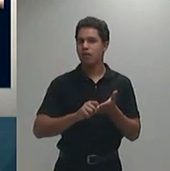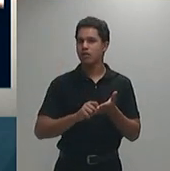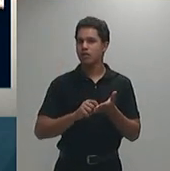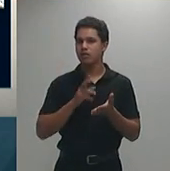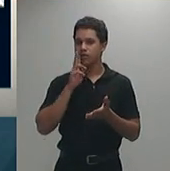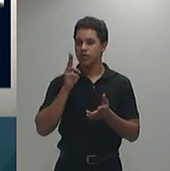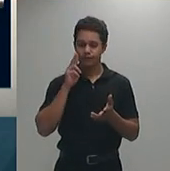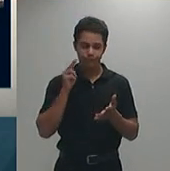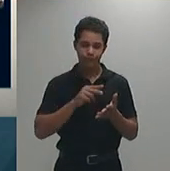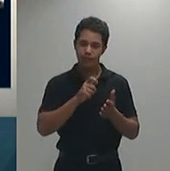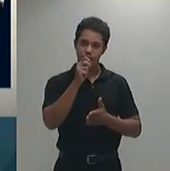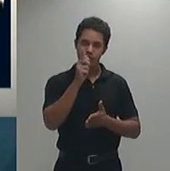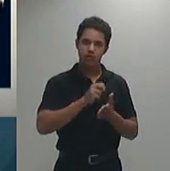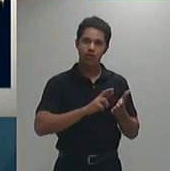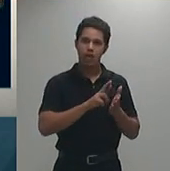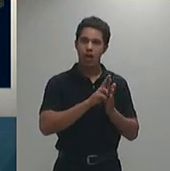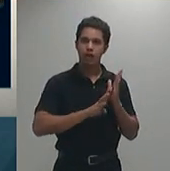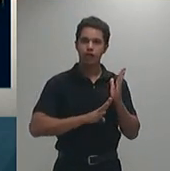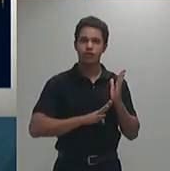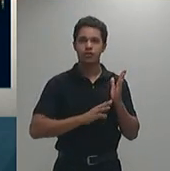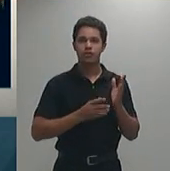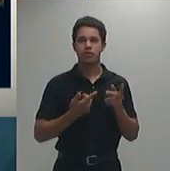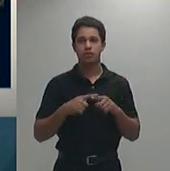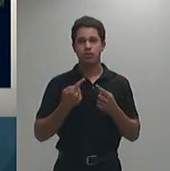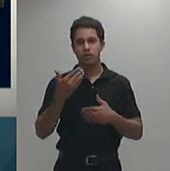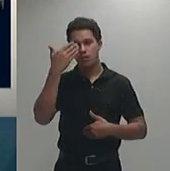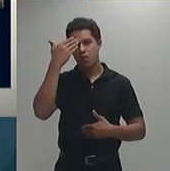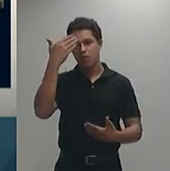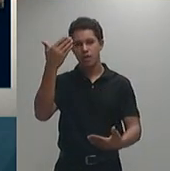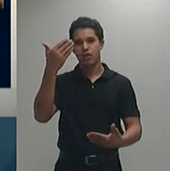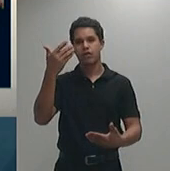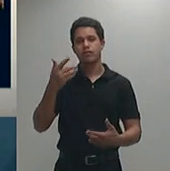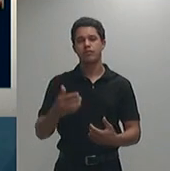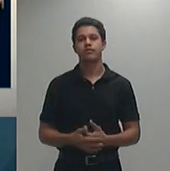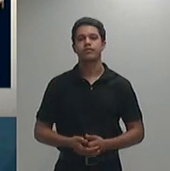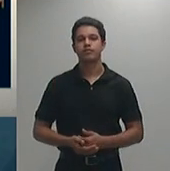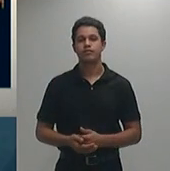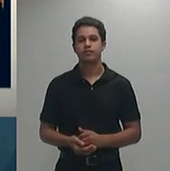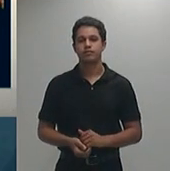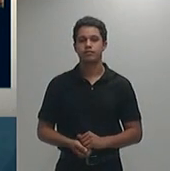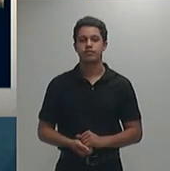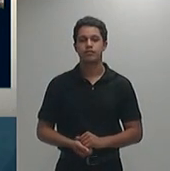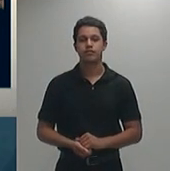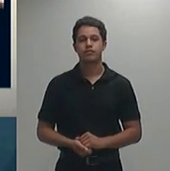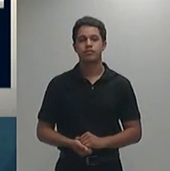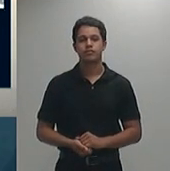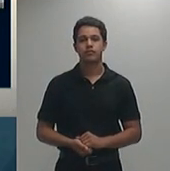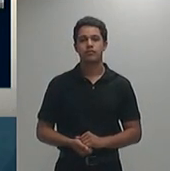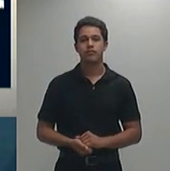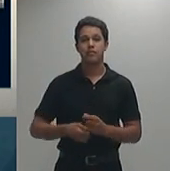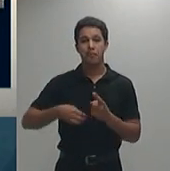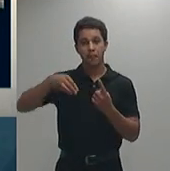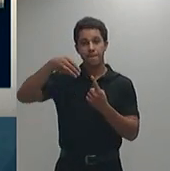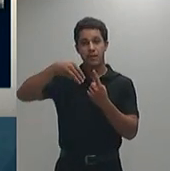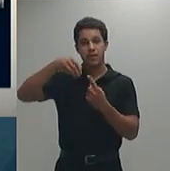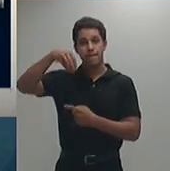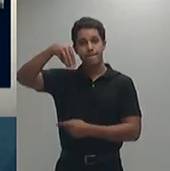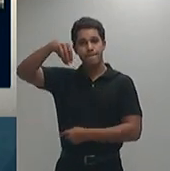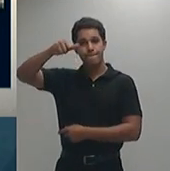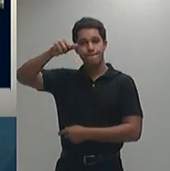obrigado obrigado me nesse Raul Ministra Maria Isabel gallotti